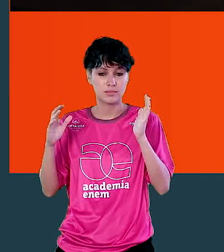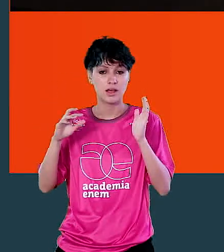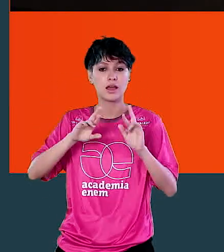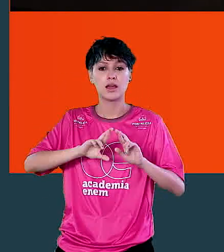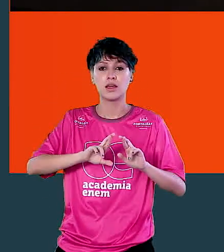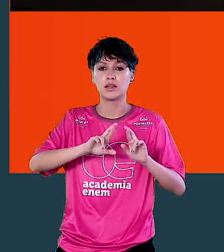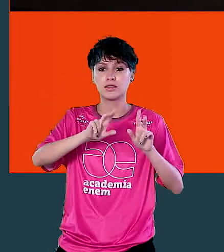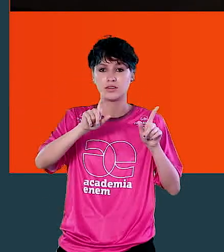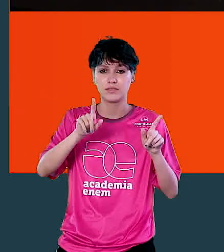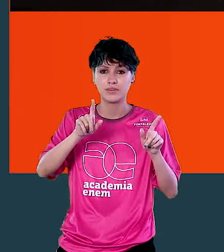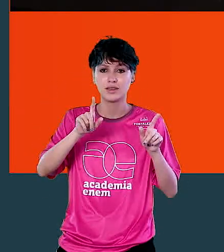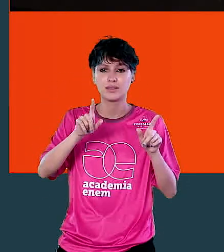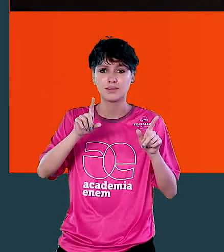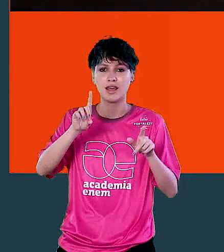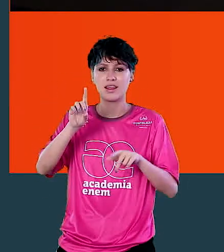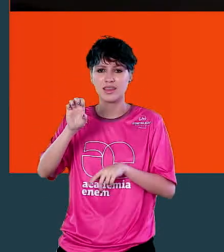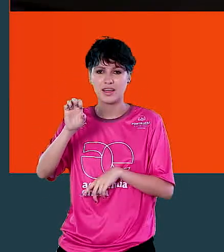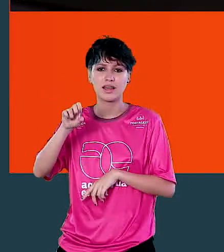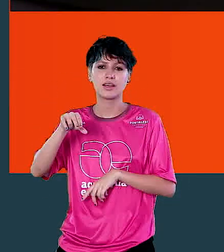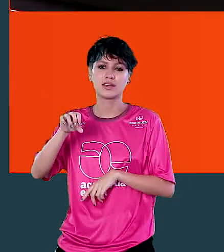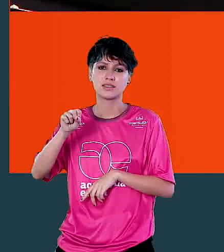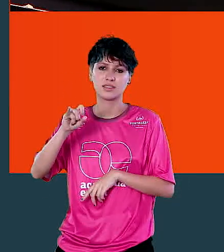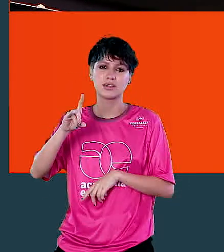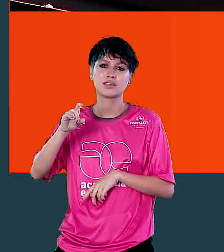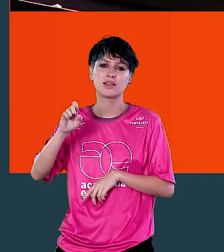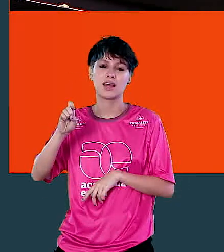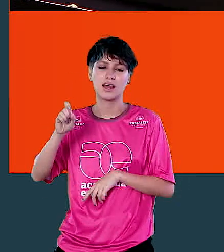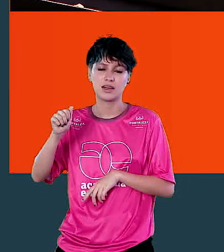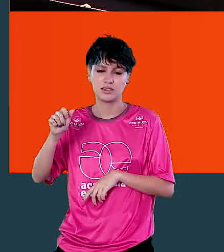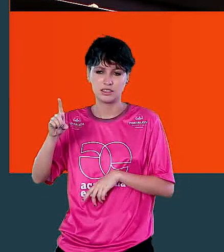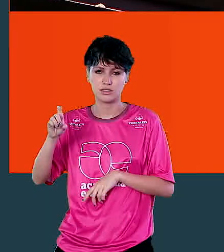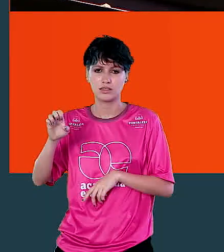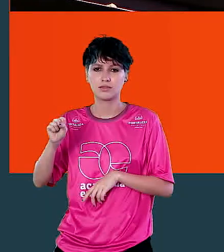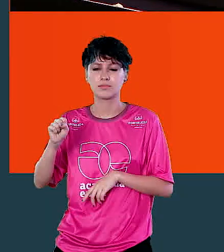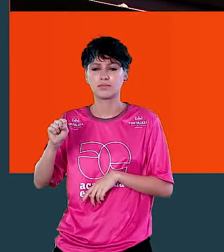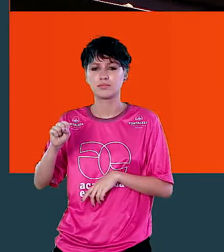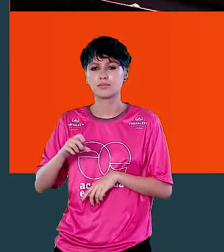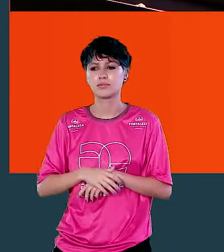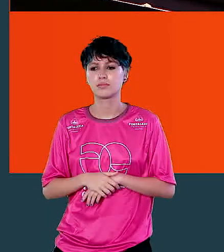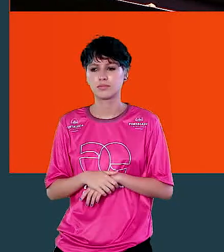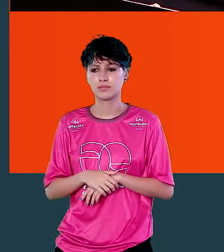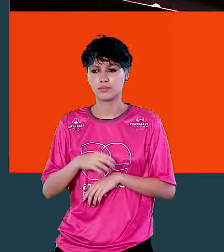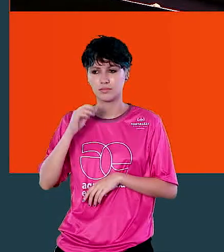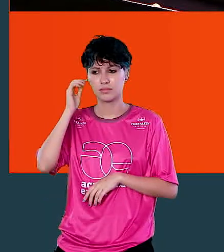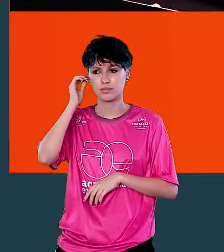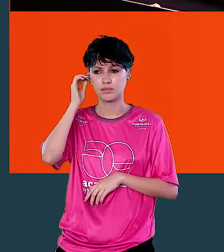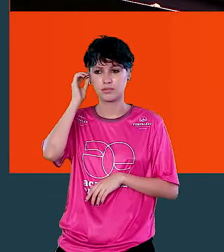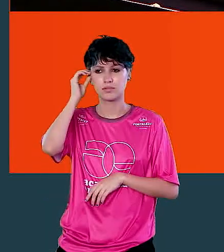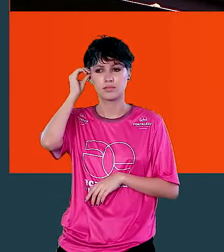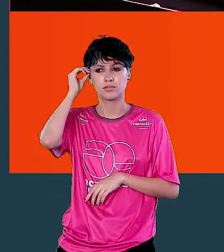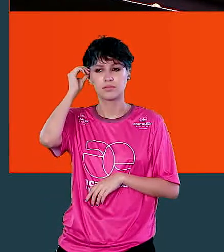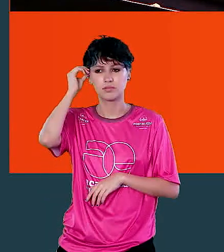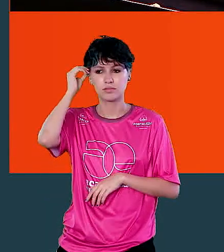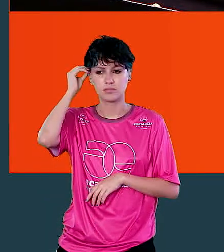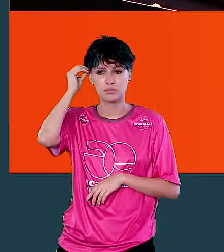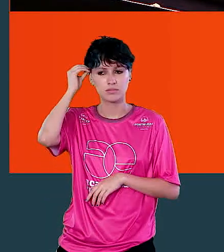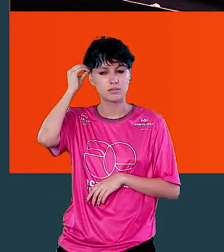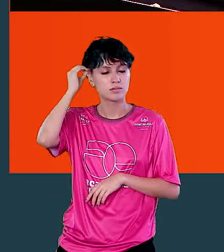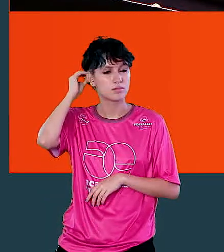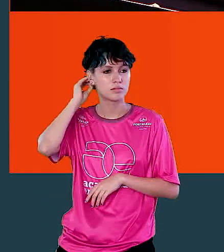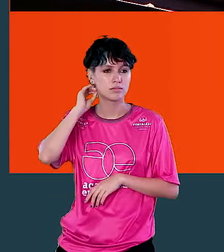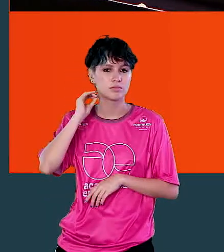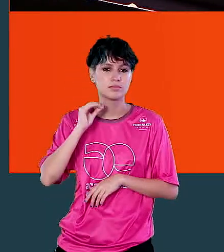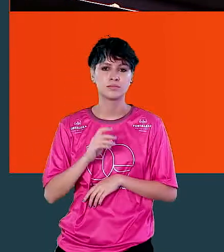Diferentes densidades. Isso na letra C, tá? Sólido mais líquido, entre parênteses,